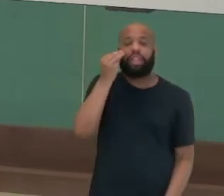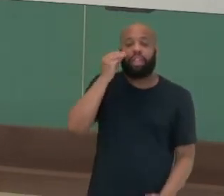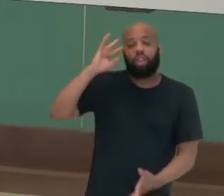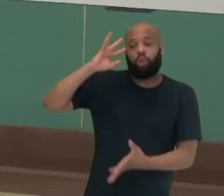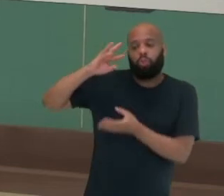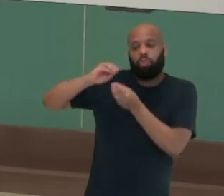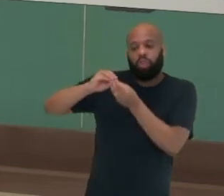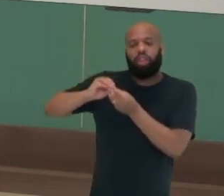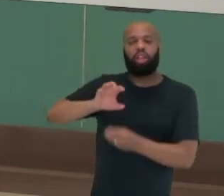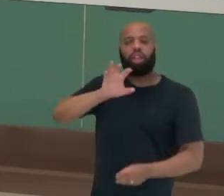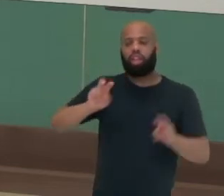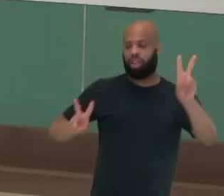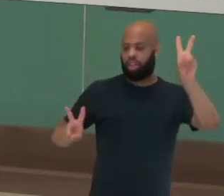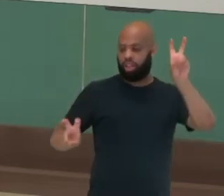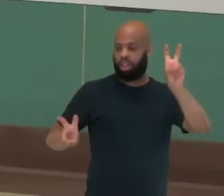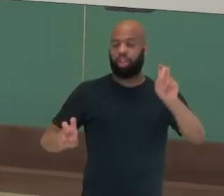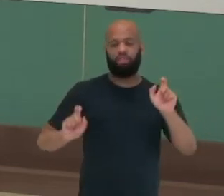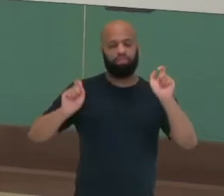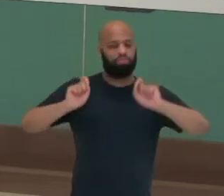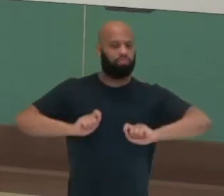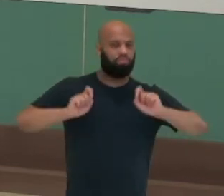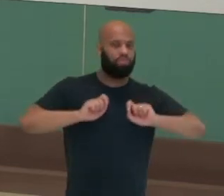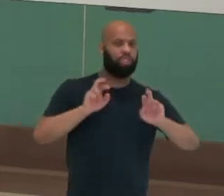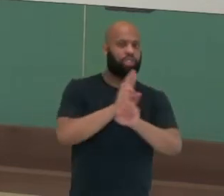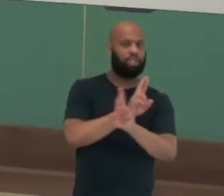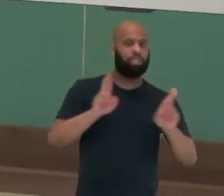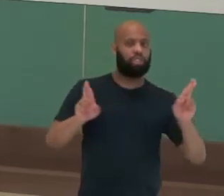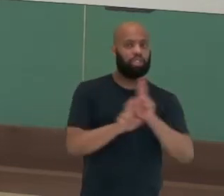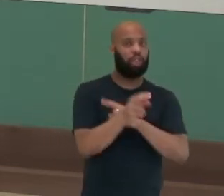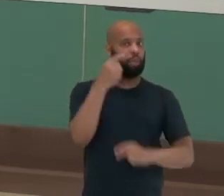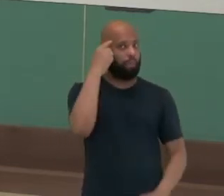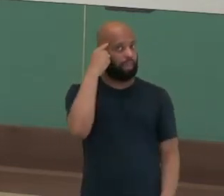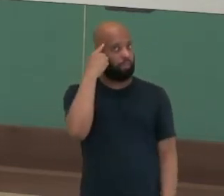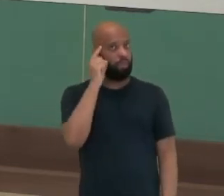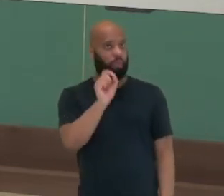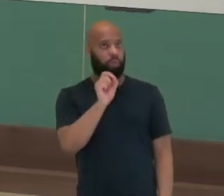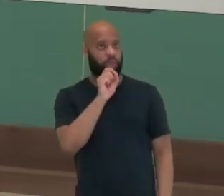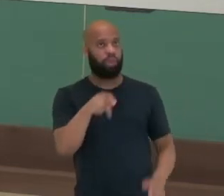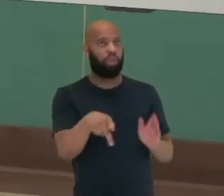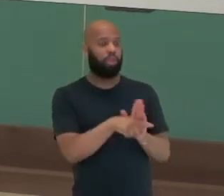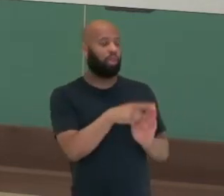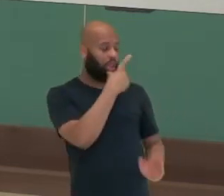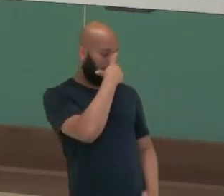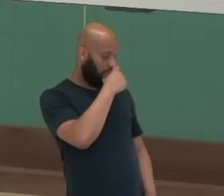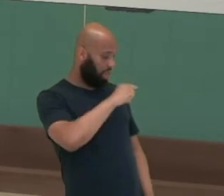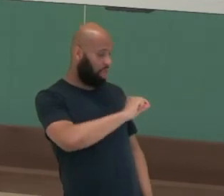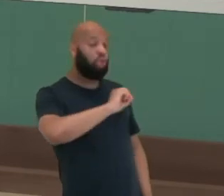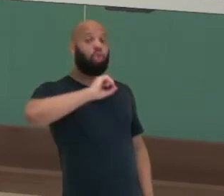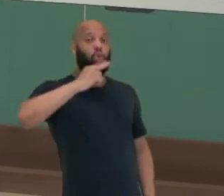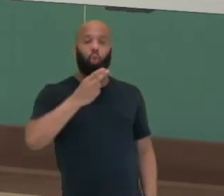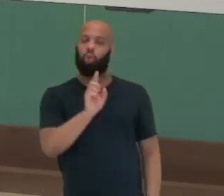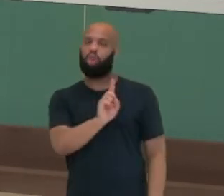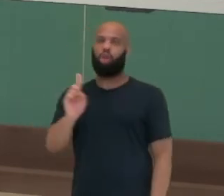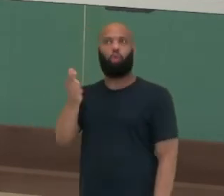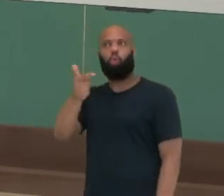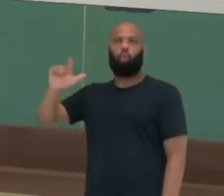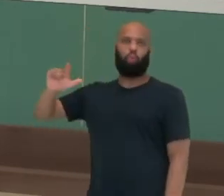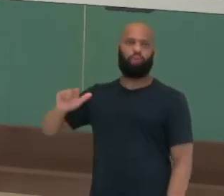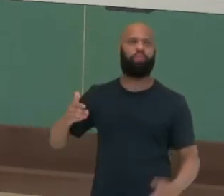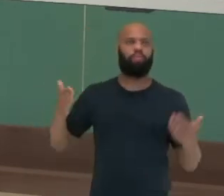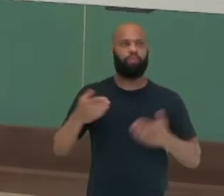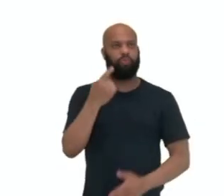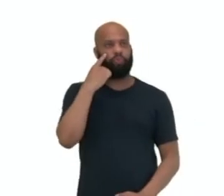entender se essa citação pode estar relacionada ao pensamento de John Locke ou não. Vamos ler juntos?